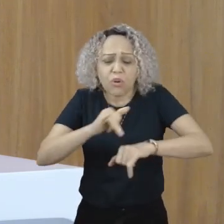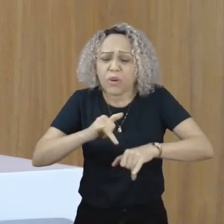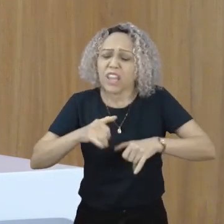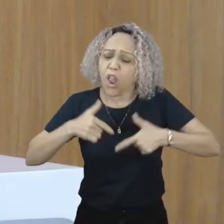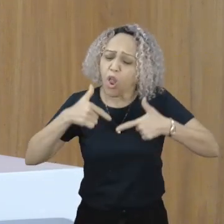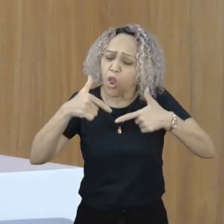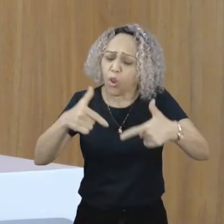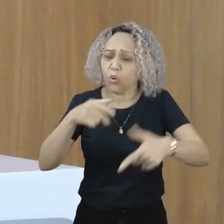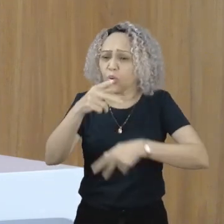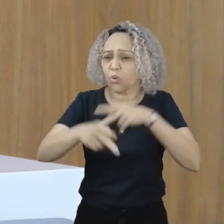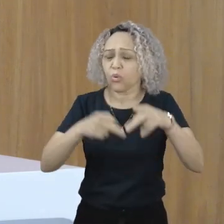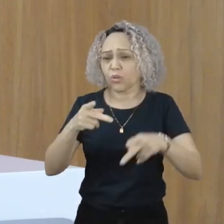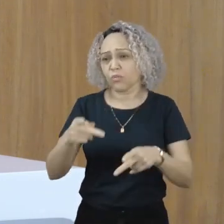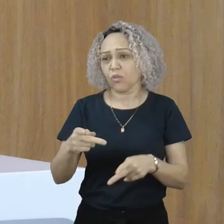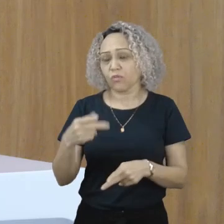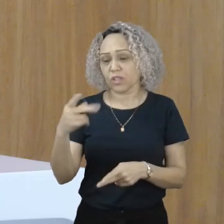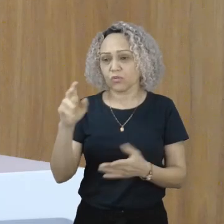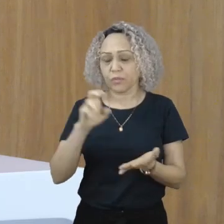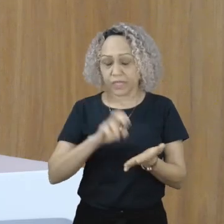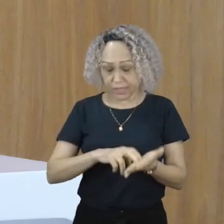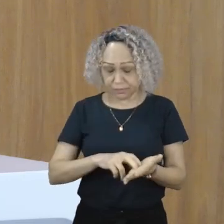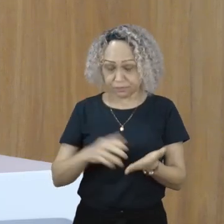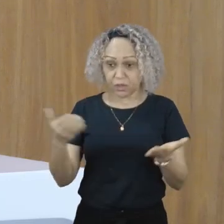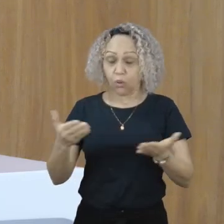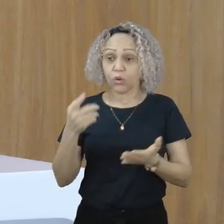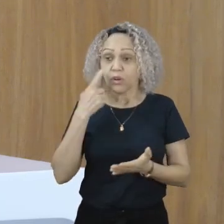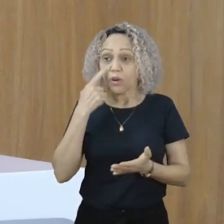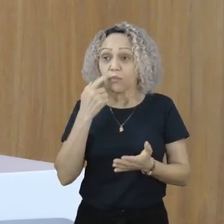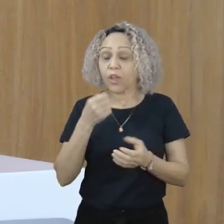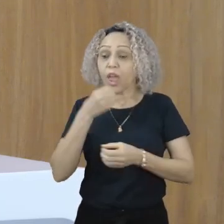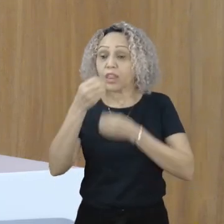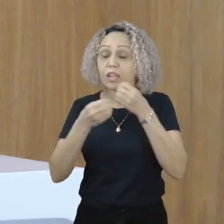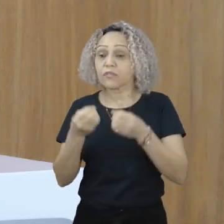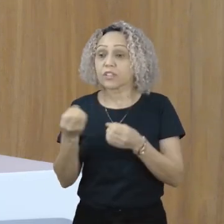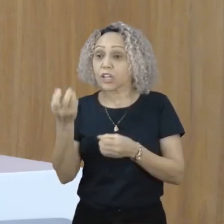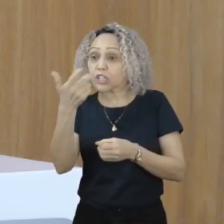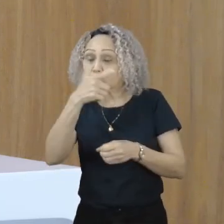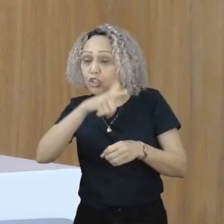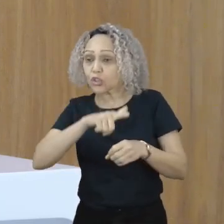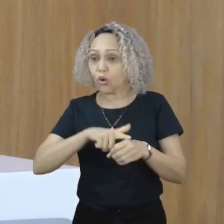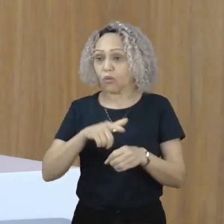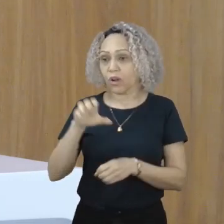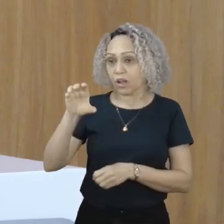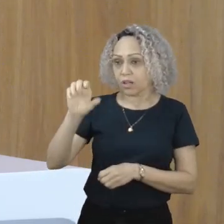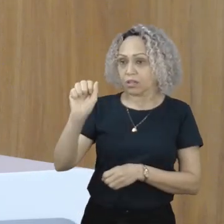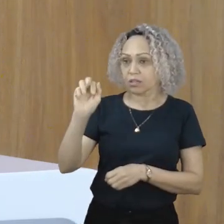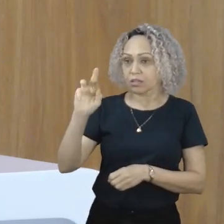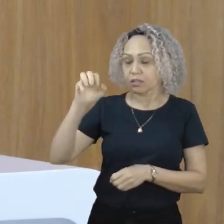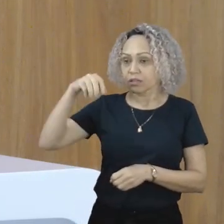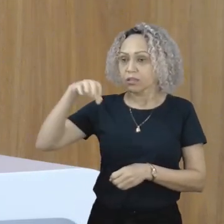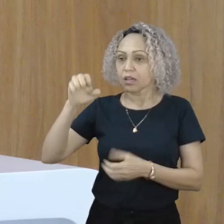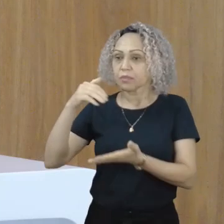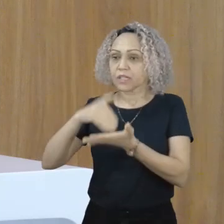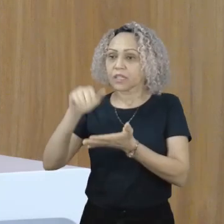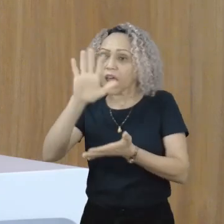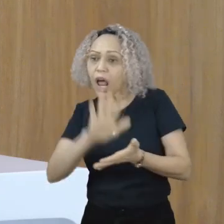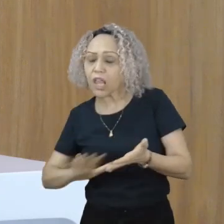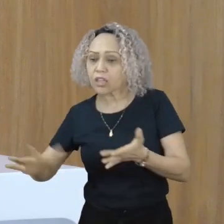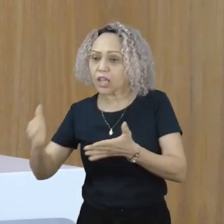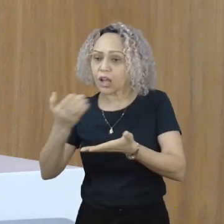luta popular na sua manhã. A gente vai rever a entrevista com a Carmen Foro, que é secretária nacional de